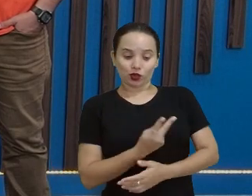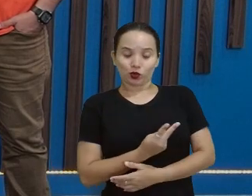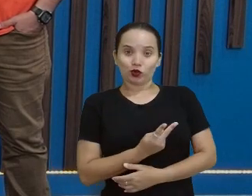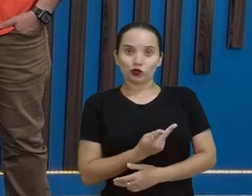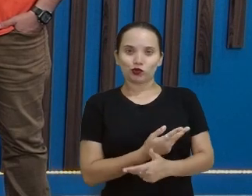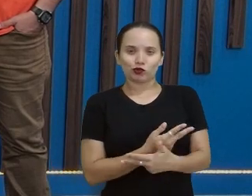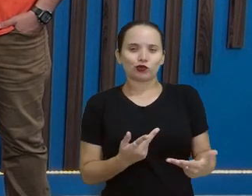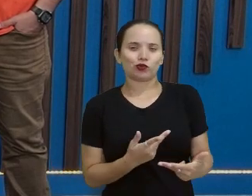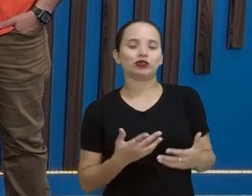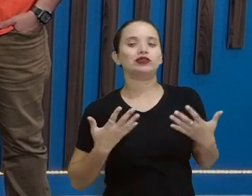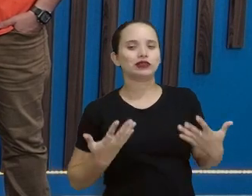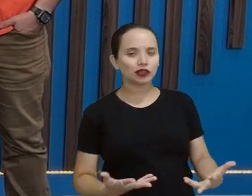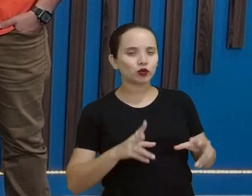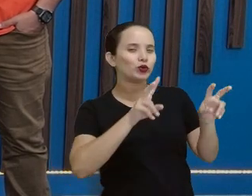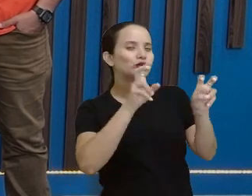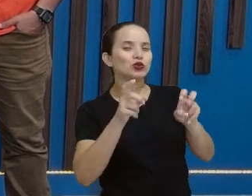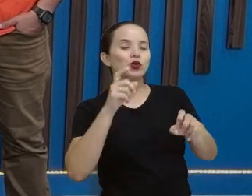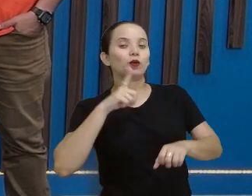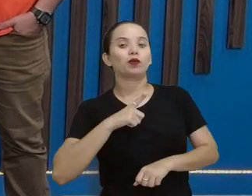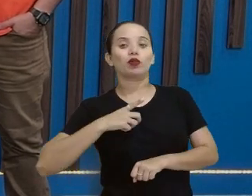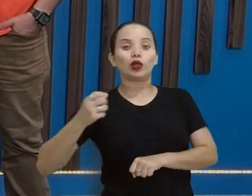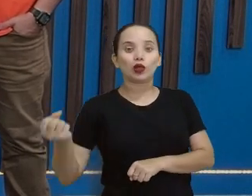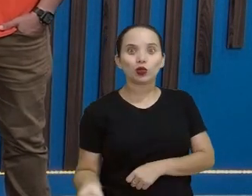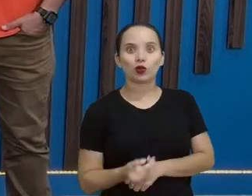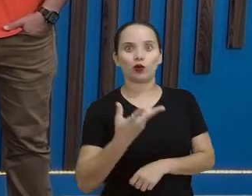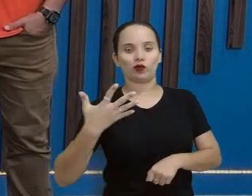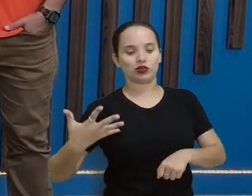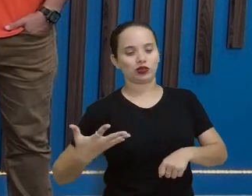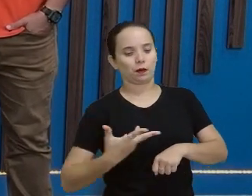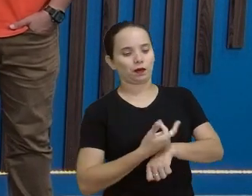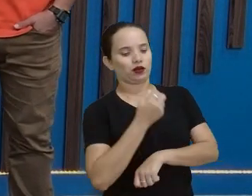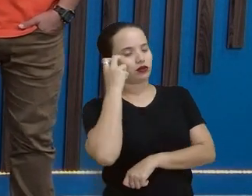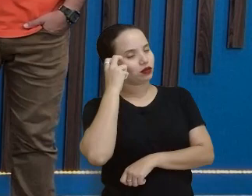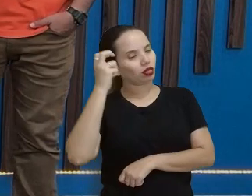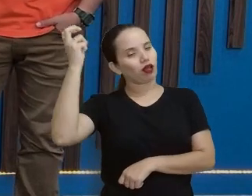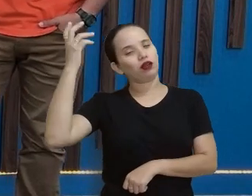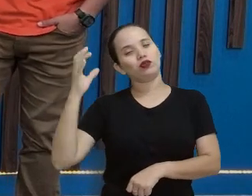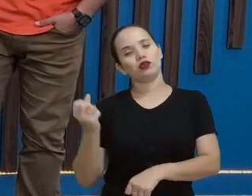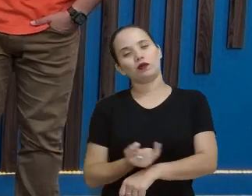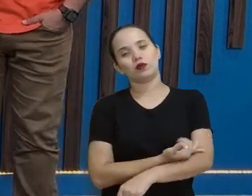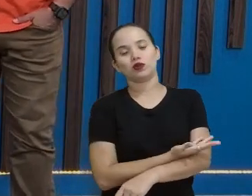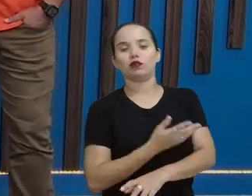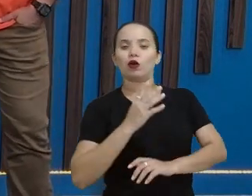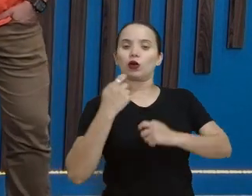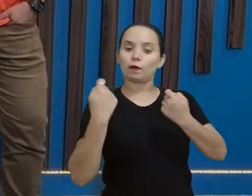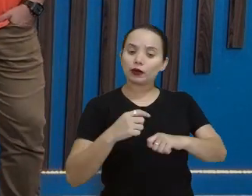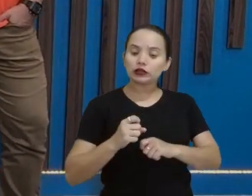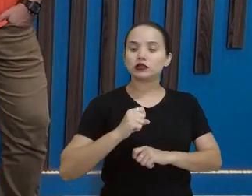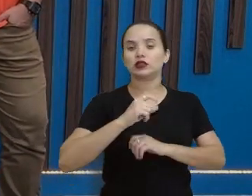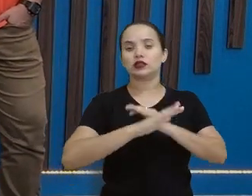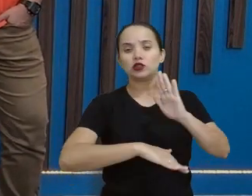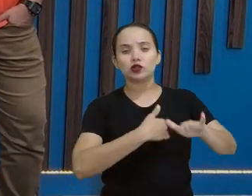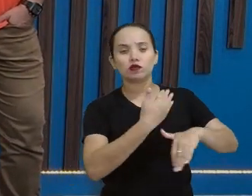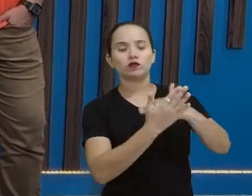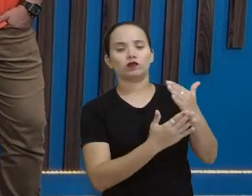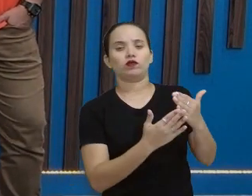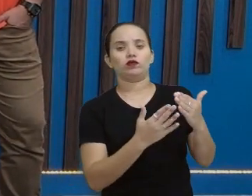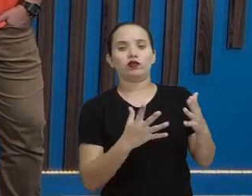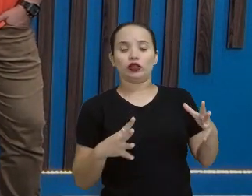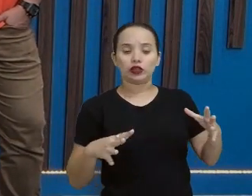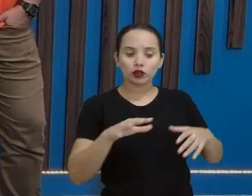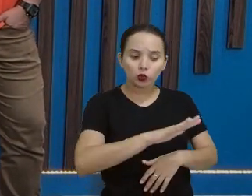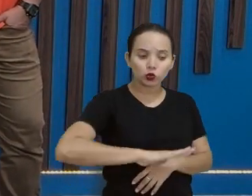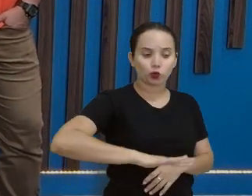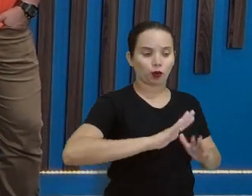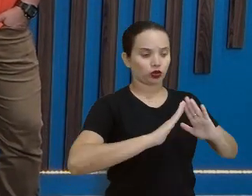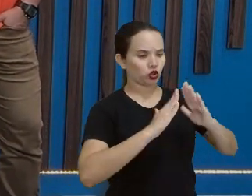falar assim, de novas habilidades que são desenvolvidas e que são necessárias, não só na escola, não